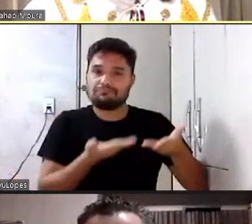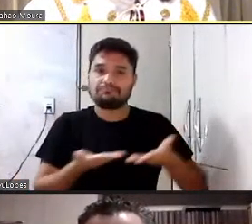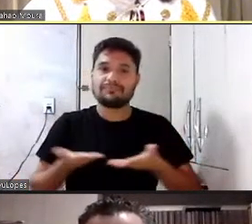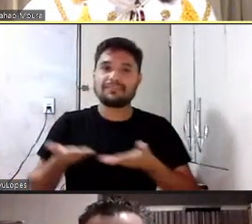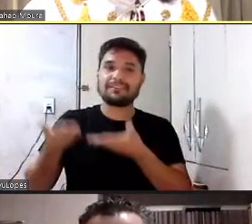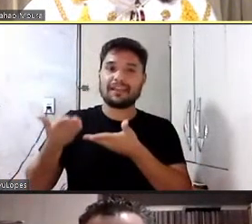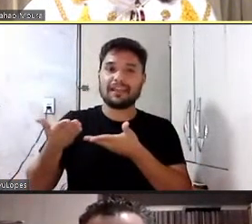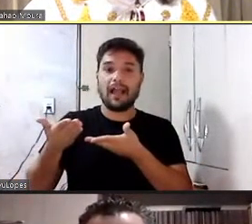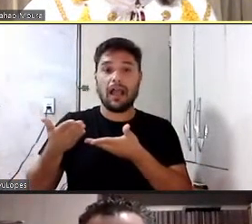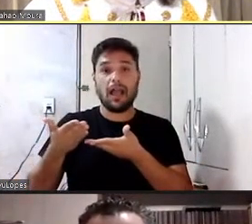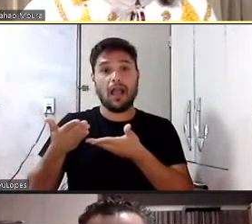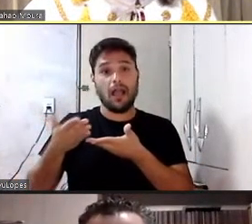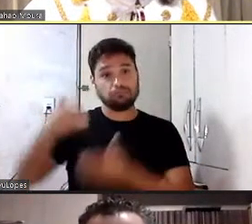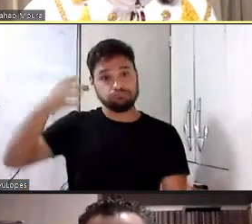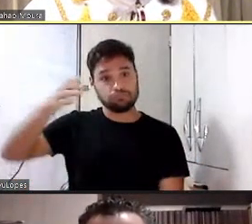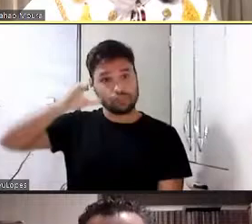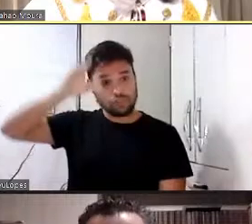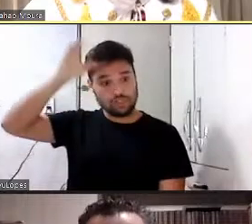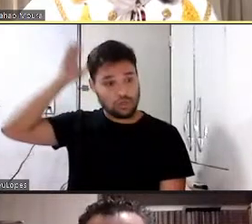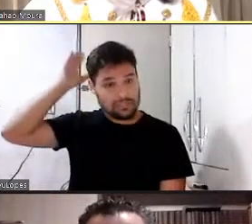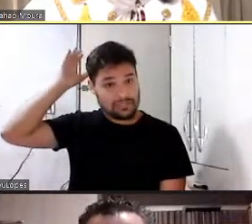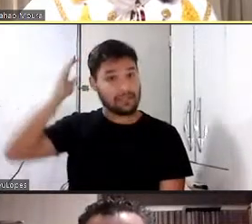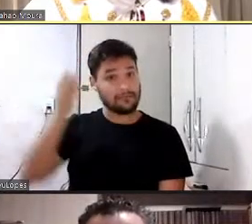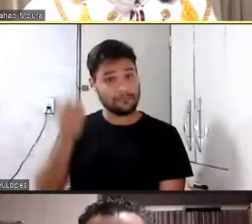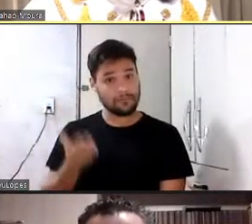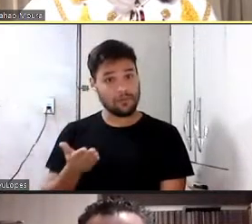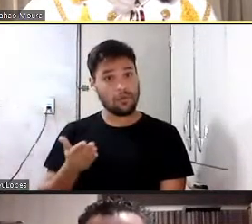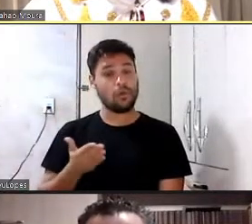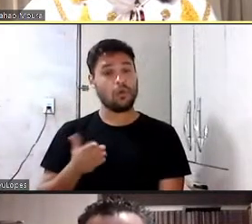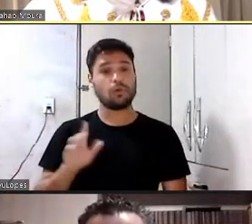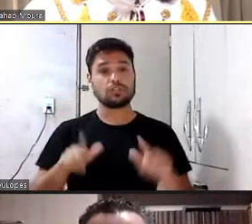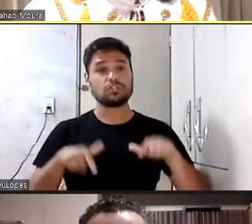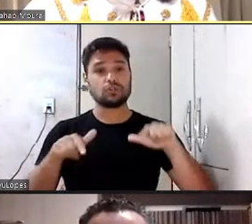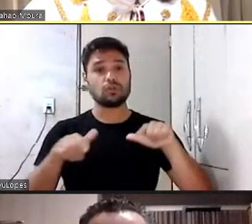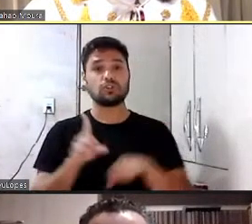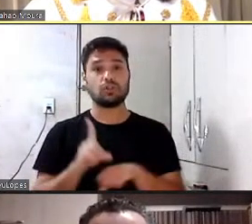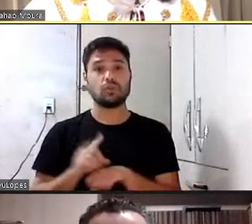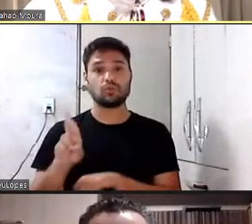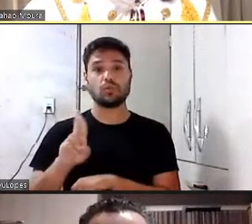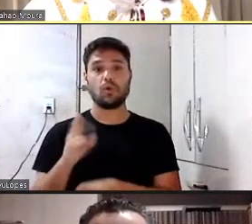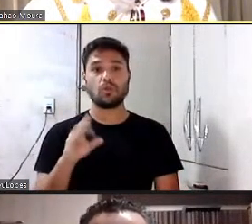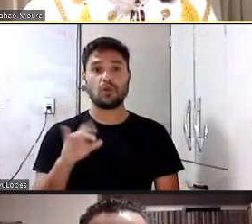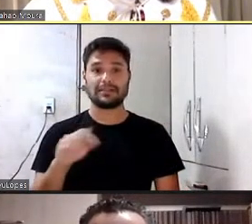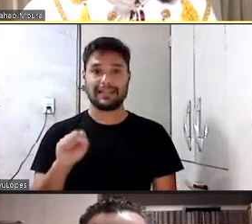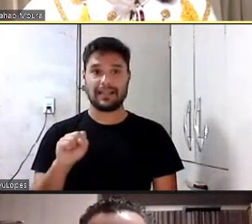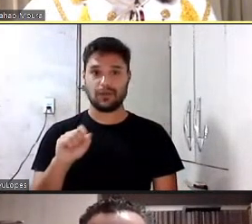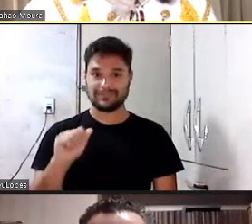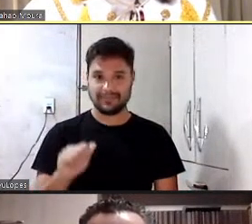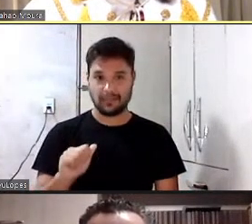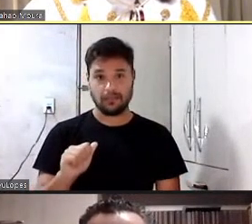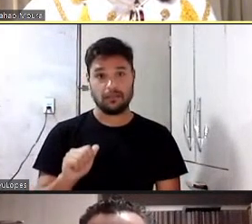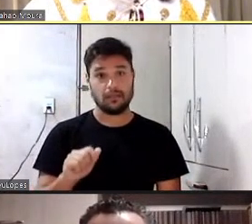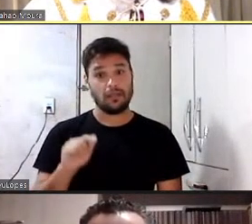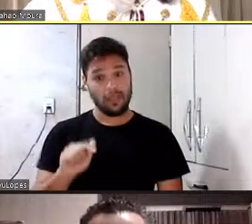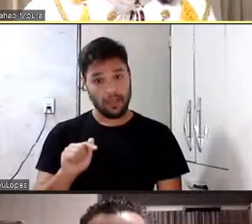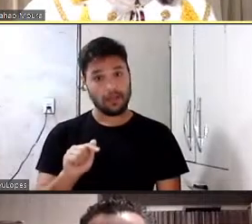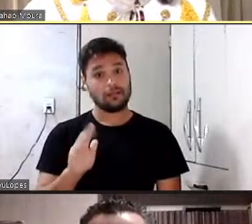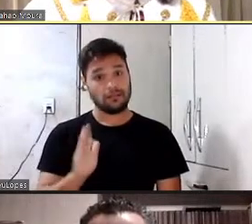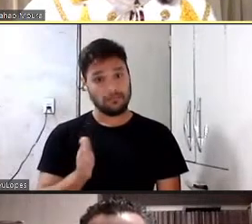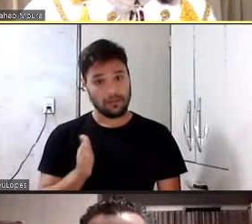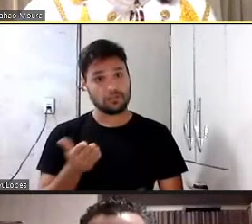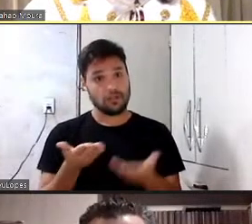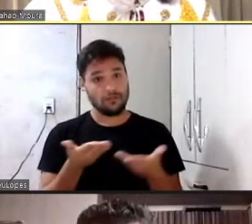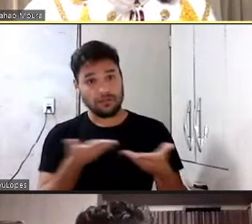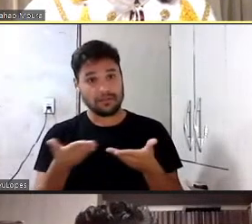Avraham Noam Chomsky o título de doutor honoris causa, que foi conferido pelo